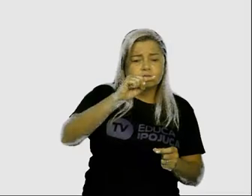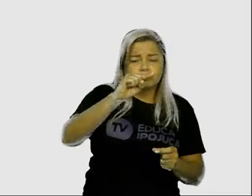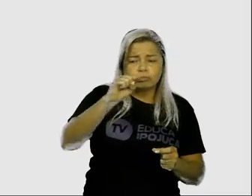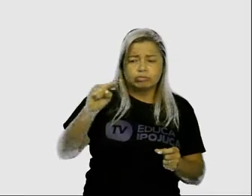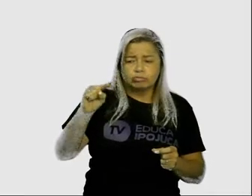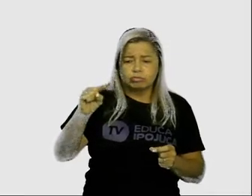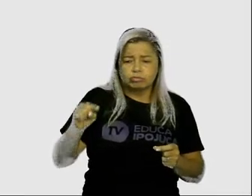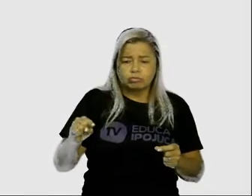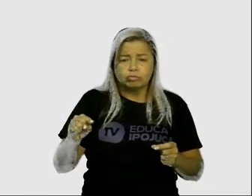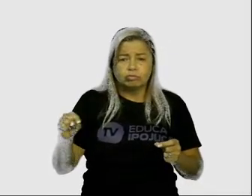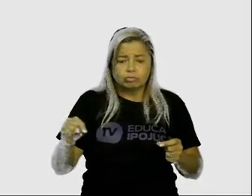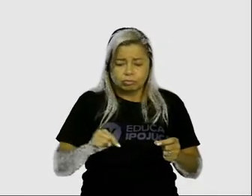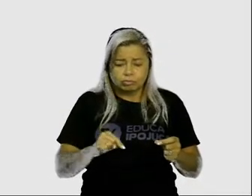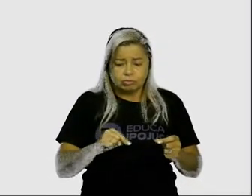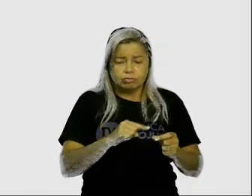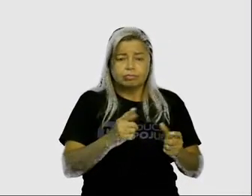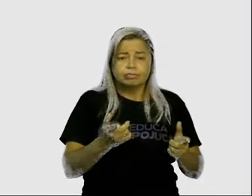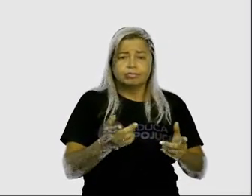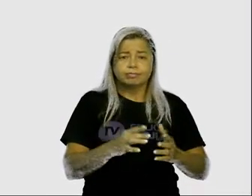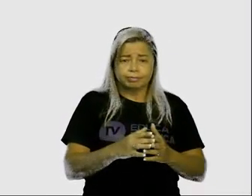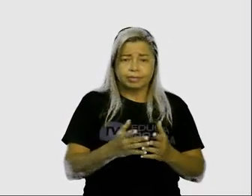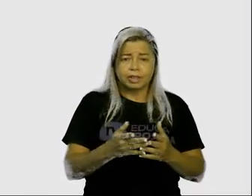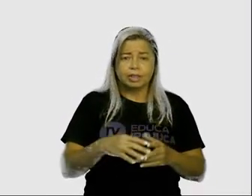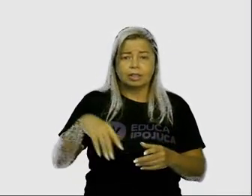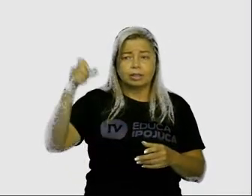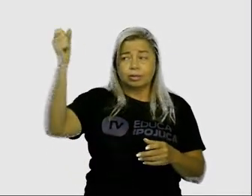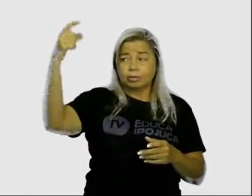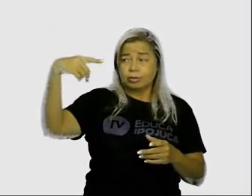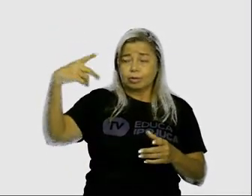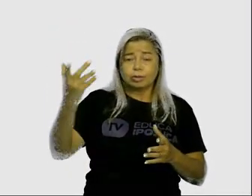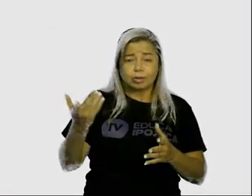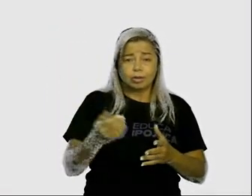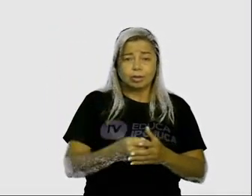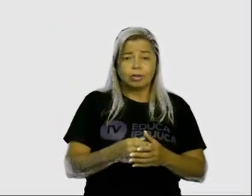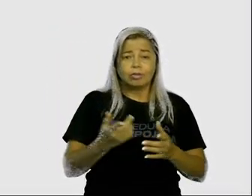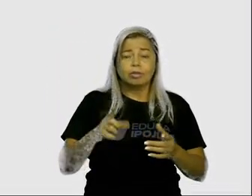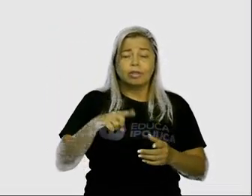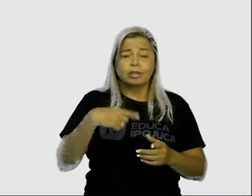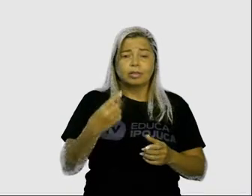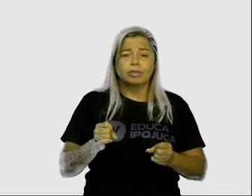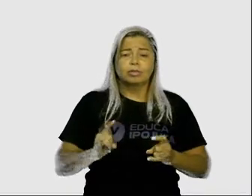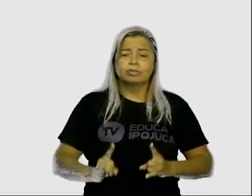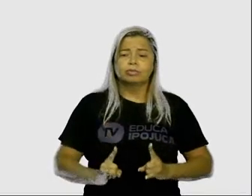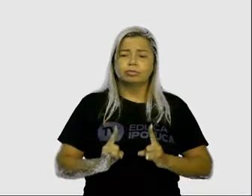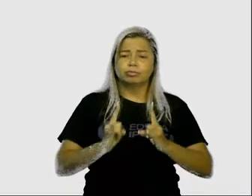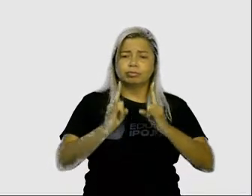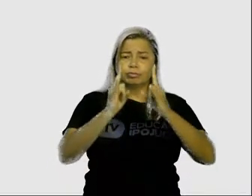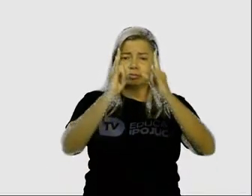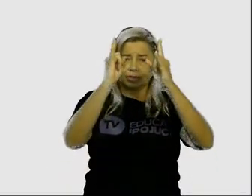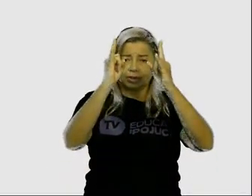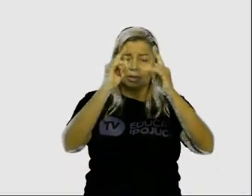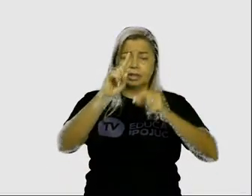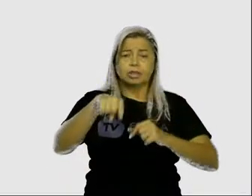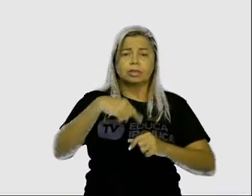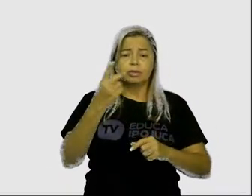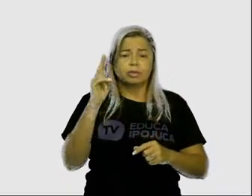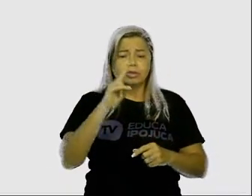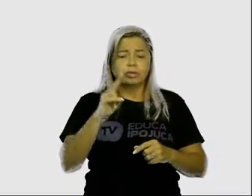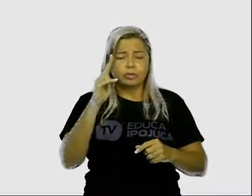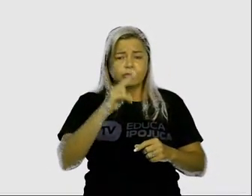A onda foi e jogou ele para o sol. Do sol ele caiu para os prédios. Do prédio ele viu um coelho